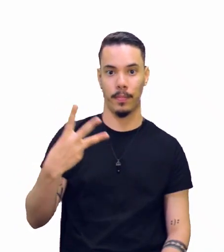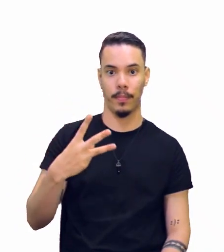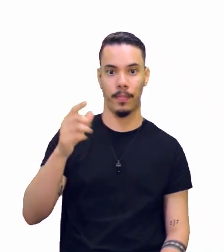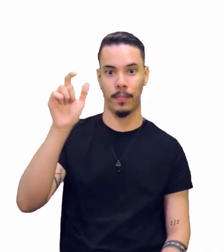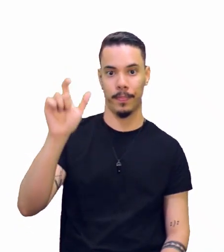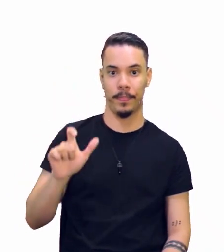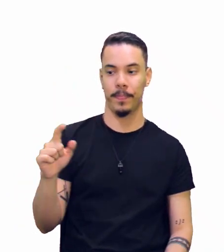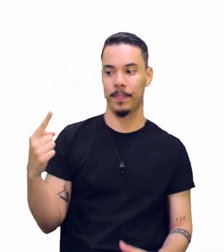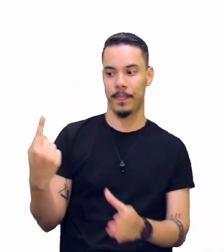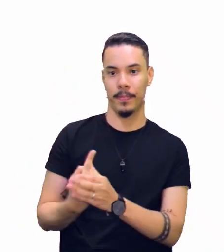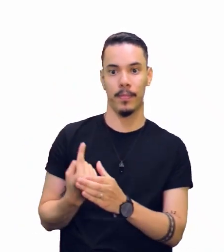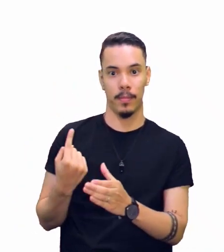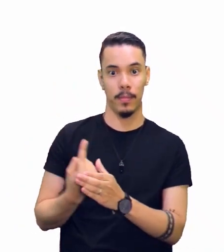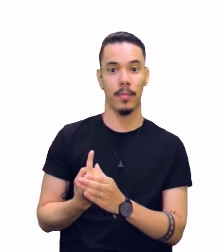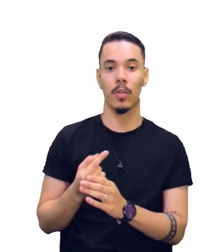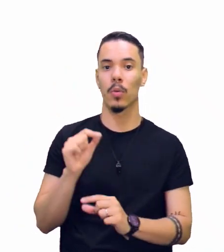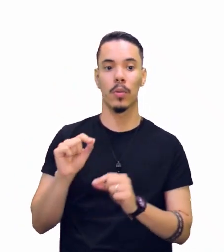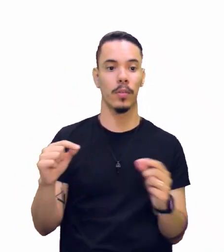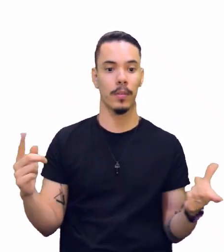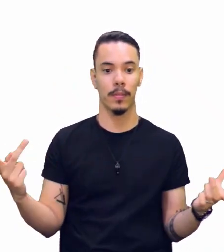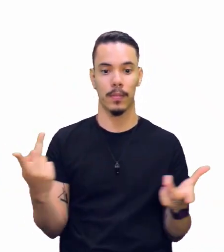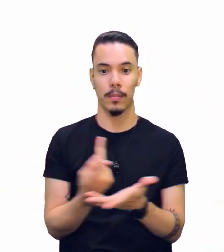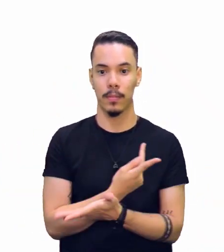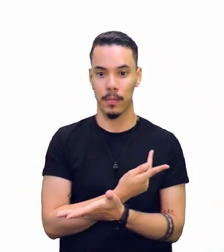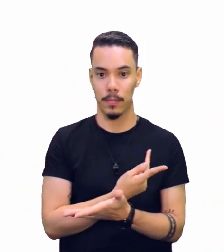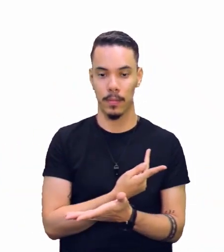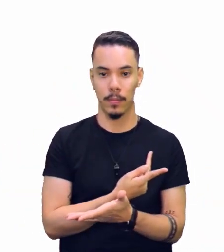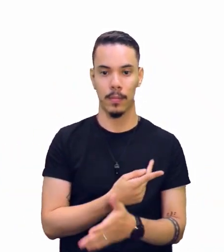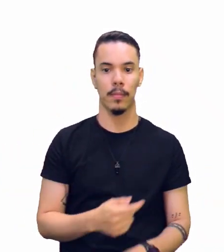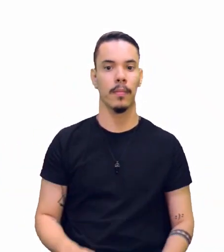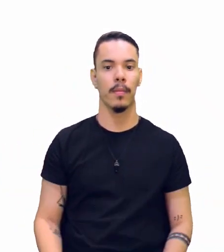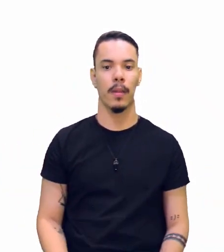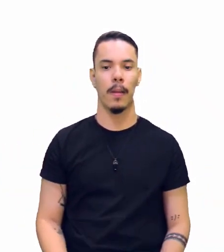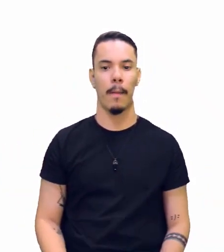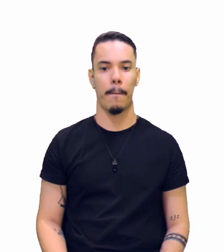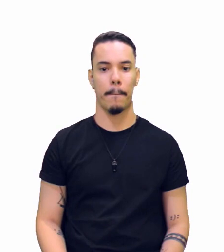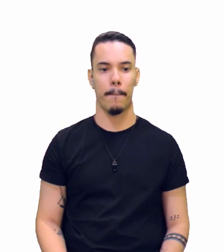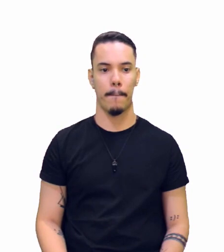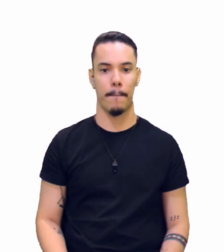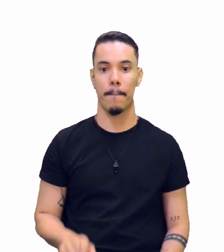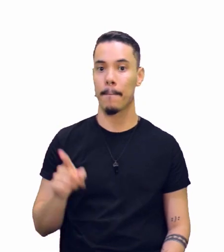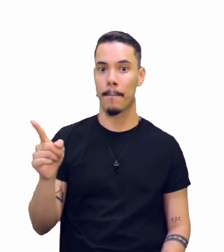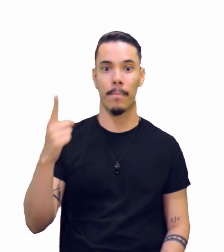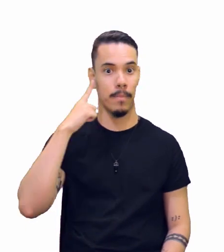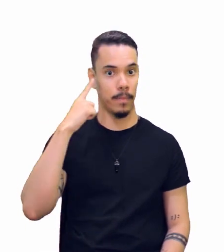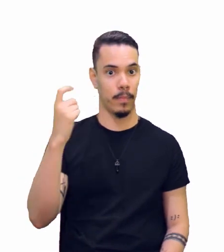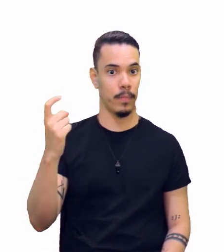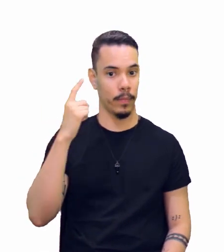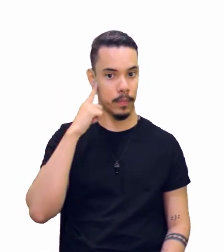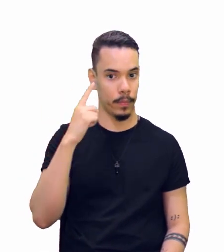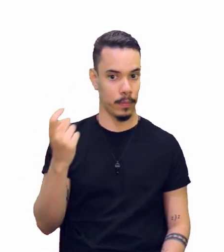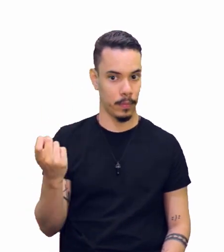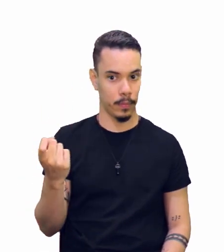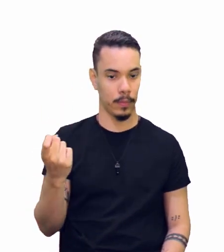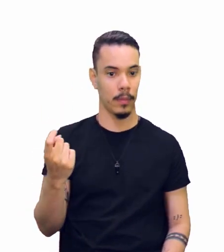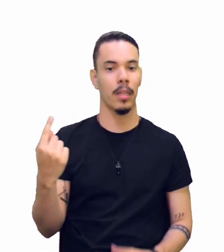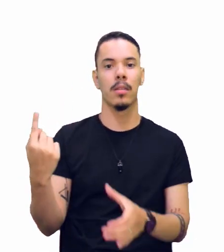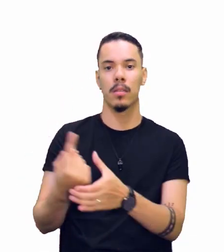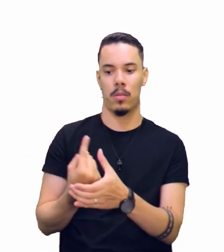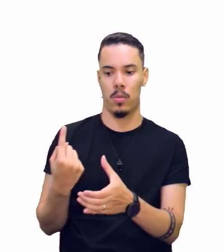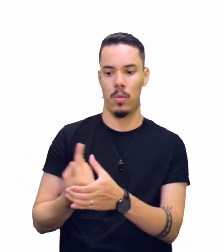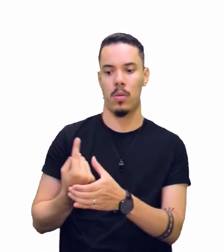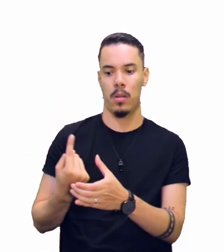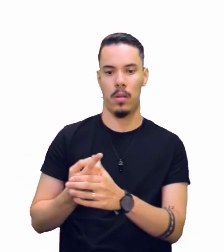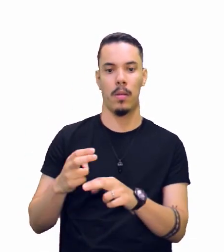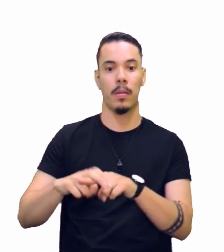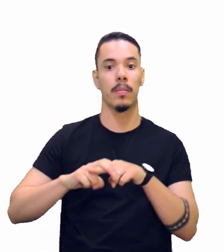do singular. Então, o que acontece com ele? The alarm é o quê? Um alarme, é singular. Então,